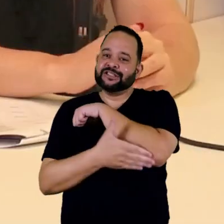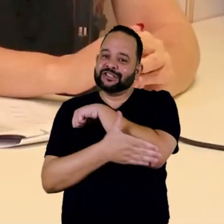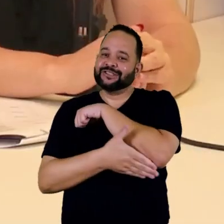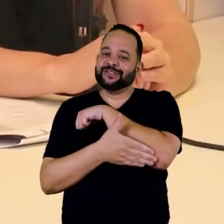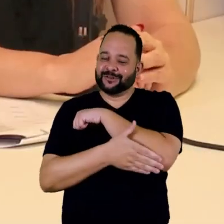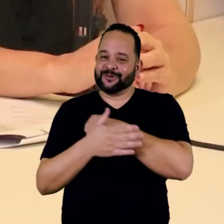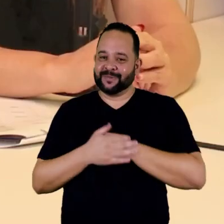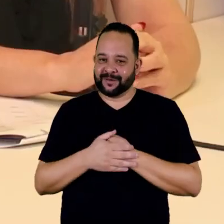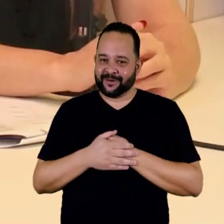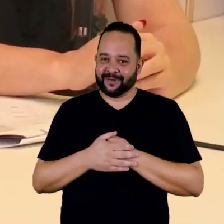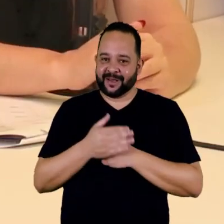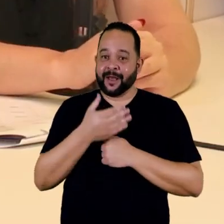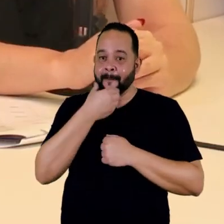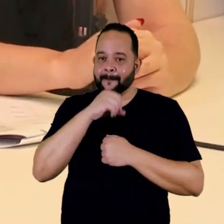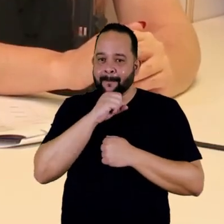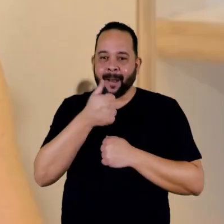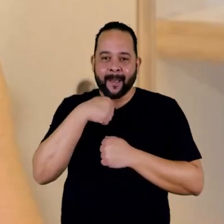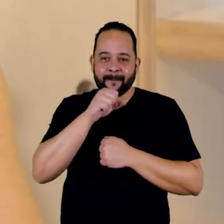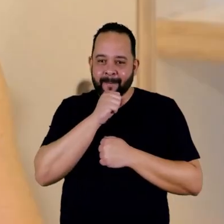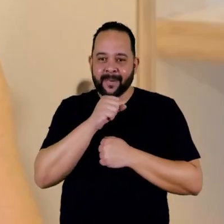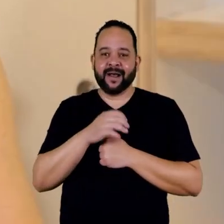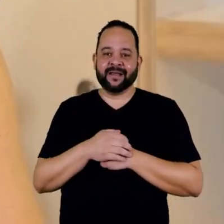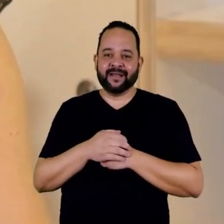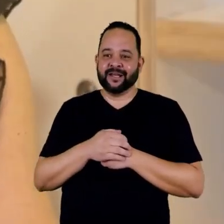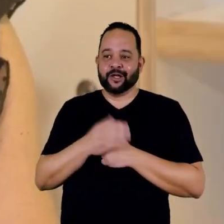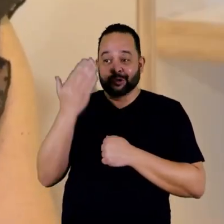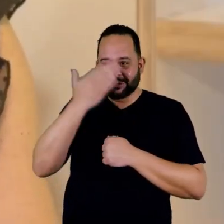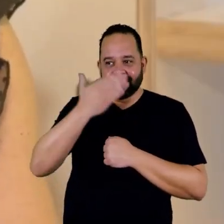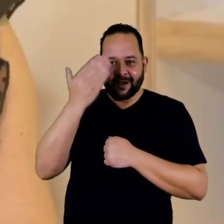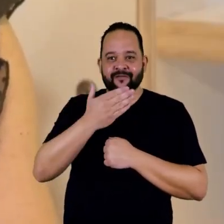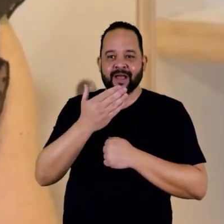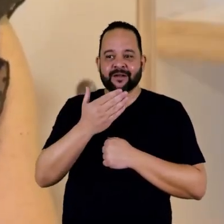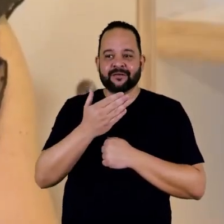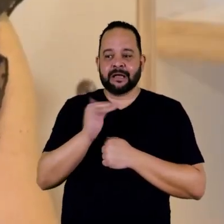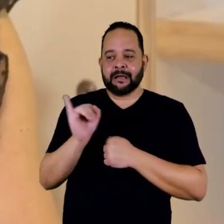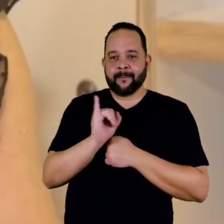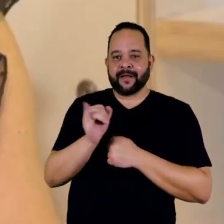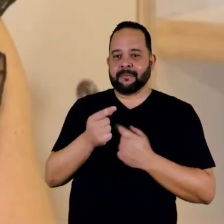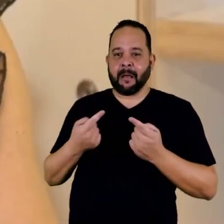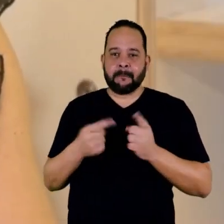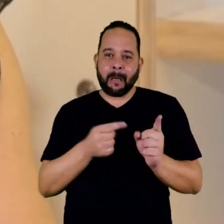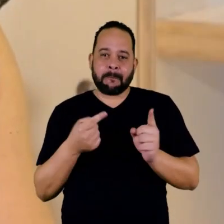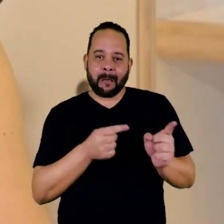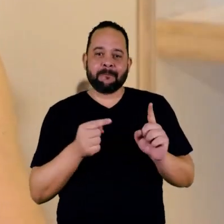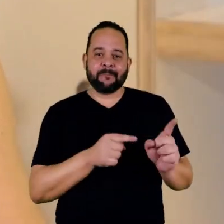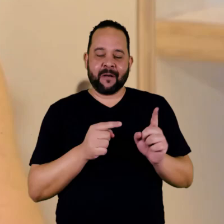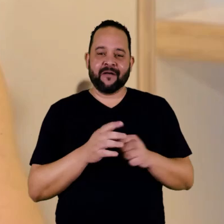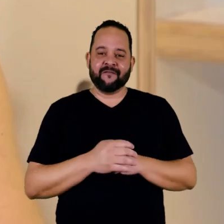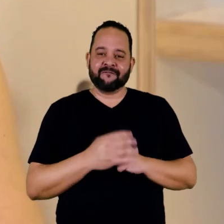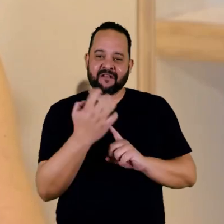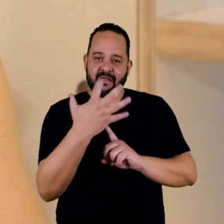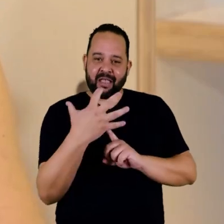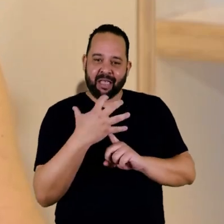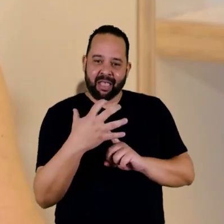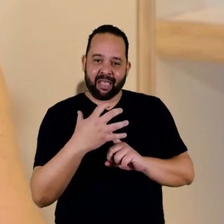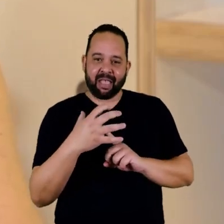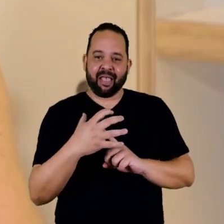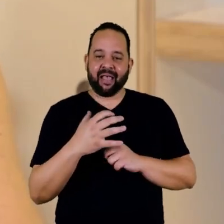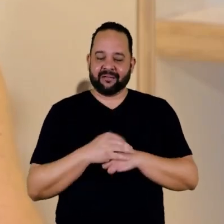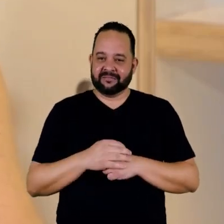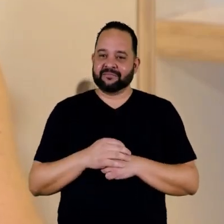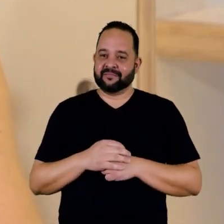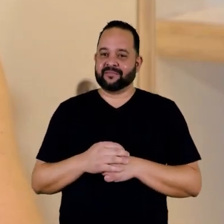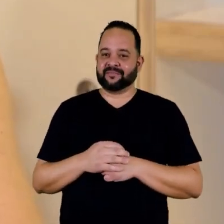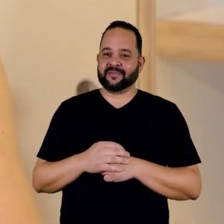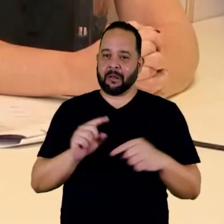ninguém olhando eu era mais assim sacaneada né para para falar a verdade eles ficavam lá elas ficavam